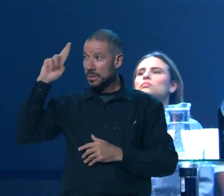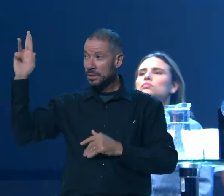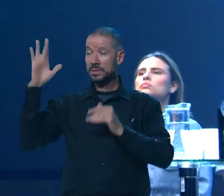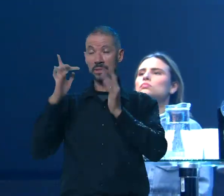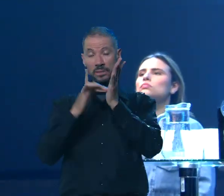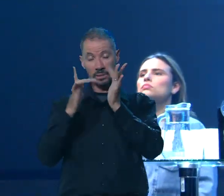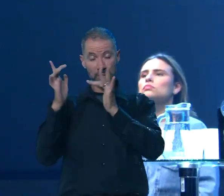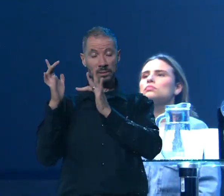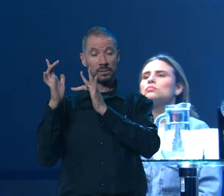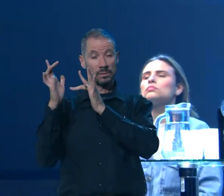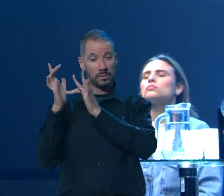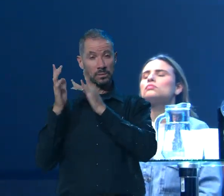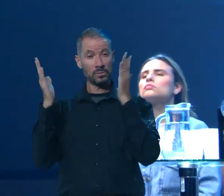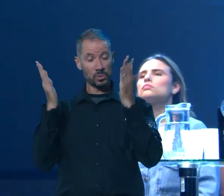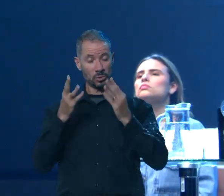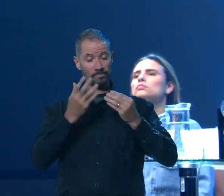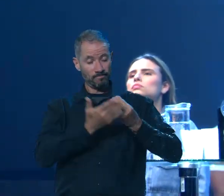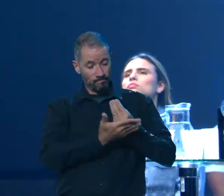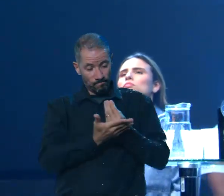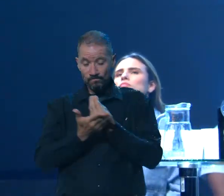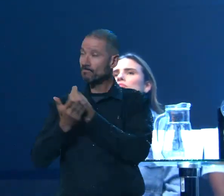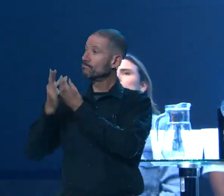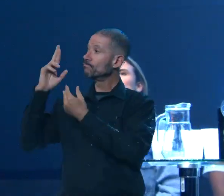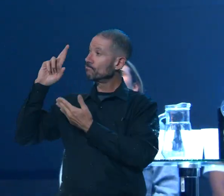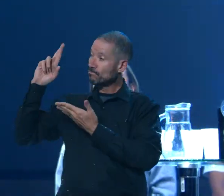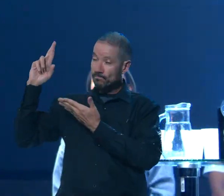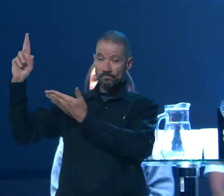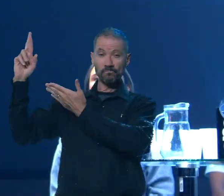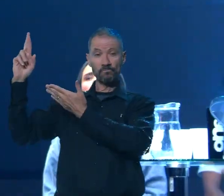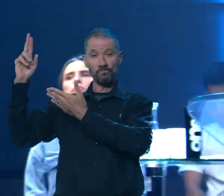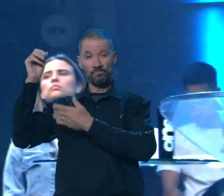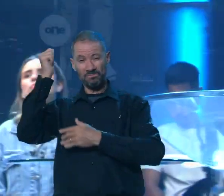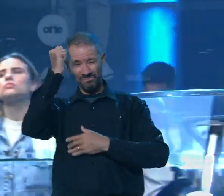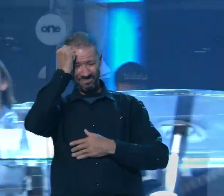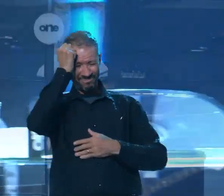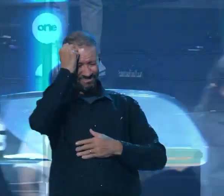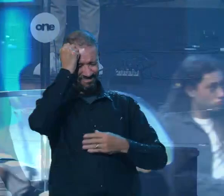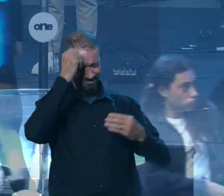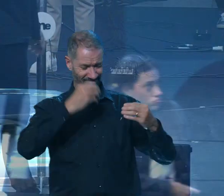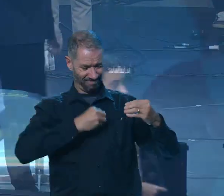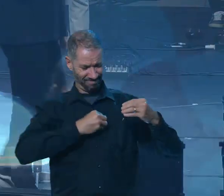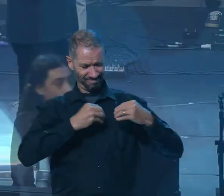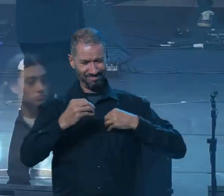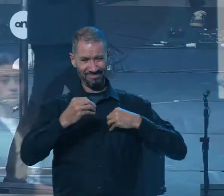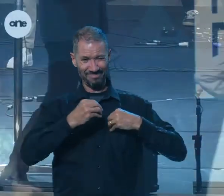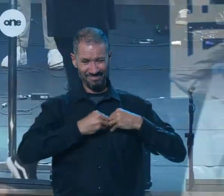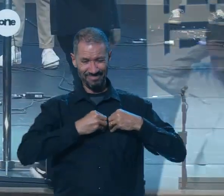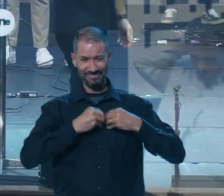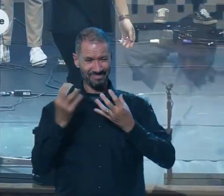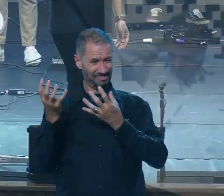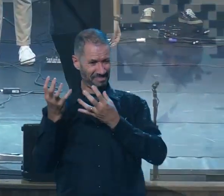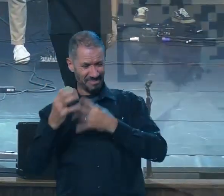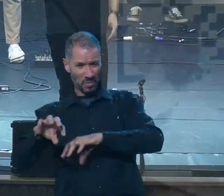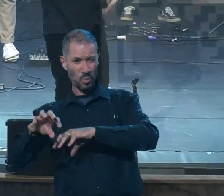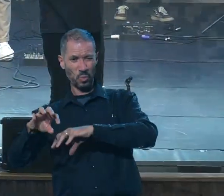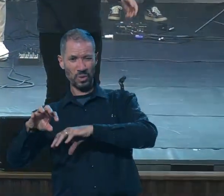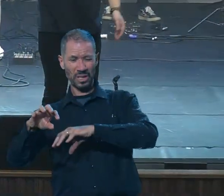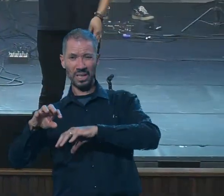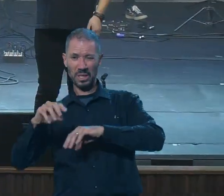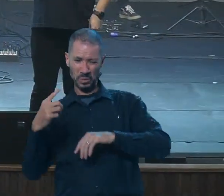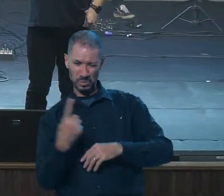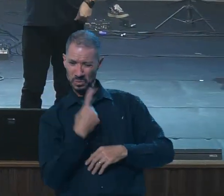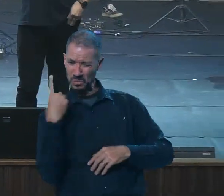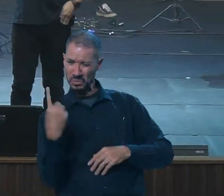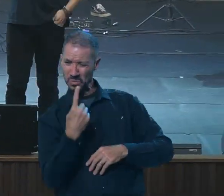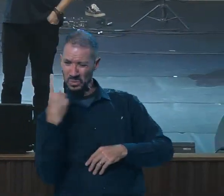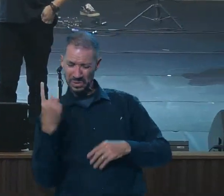Jesus, hoje eu entrego minha vida ao Senhor. Eu me arrependo pelos meus pecados, Deus. Eu não quero mais andar sozinho